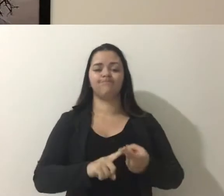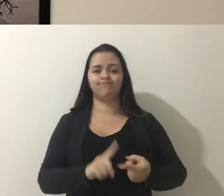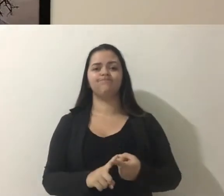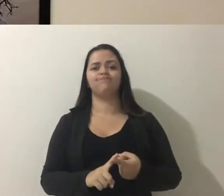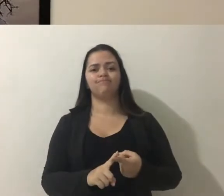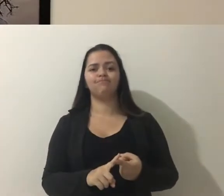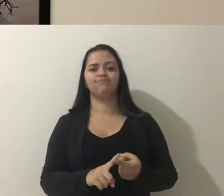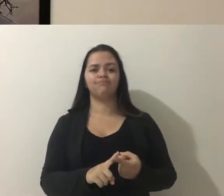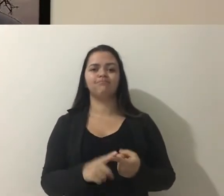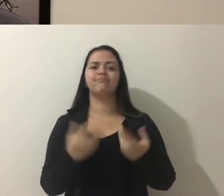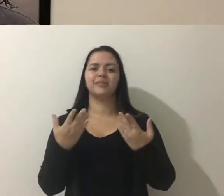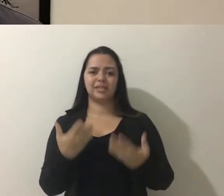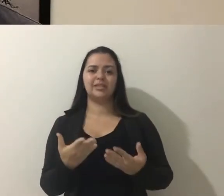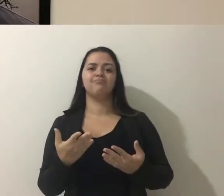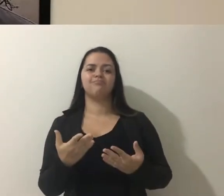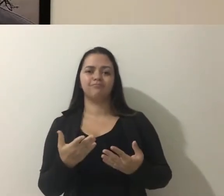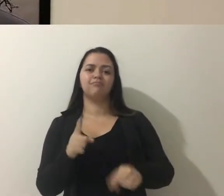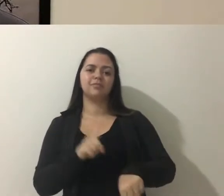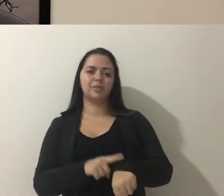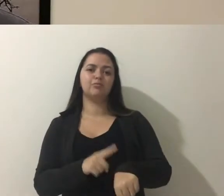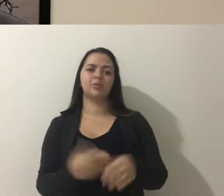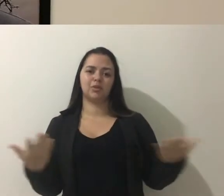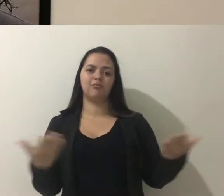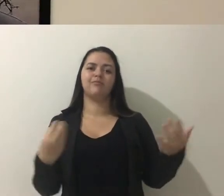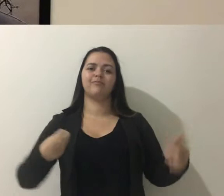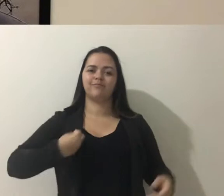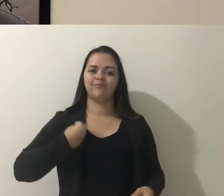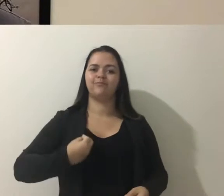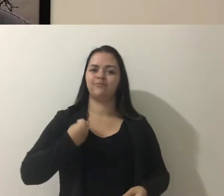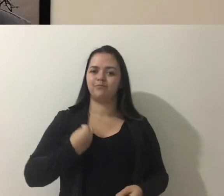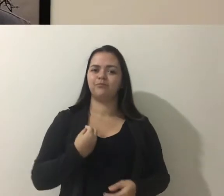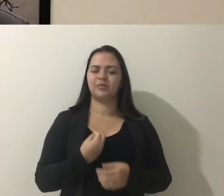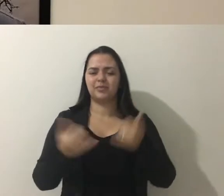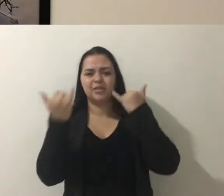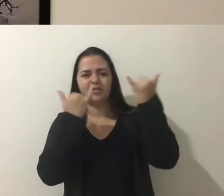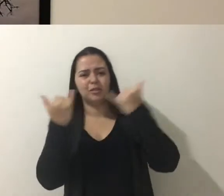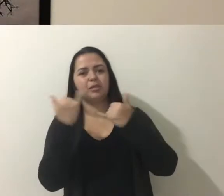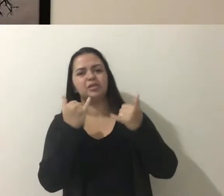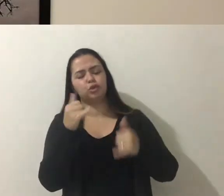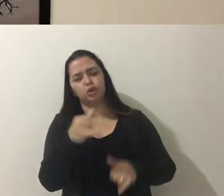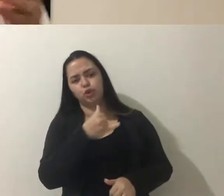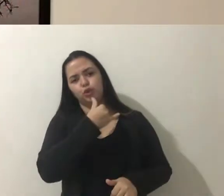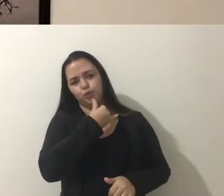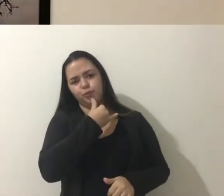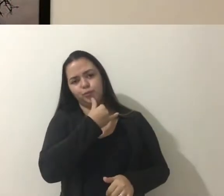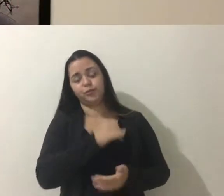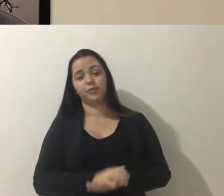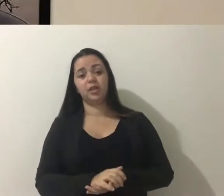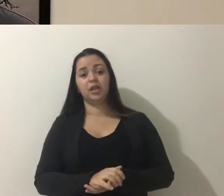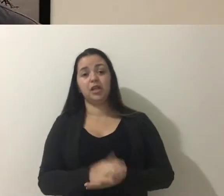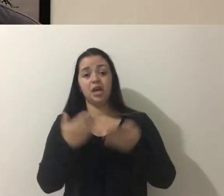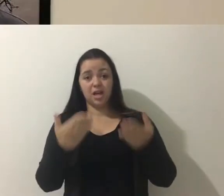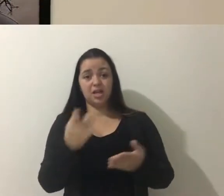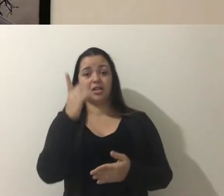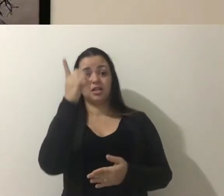predominado em nosso contexto, em nossas vidas, essas notícias desagradáveis. E neste